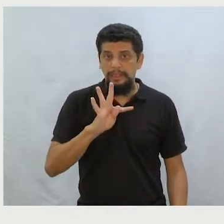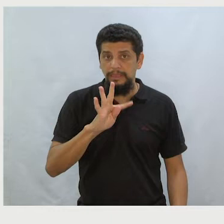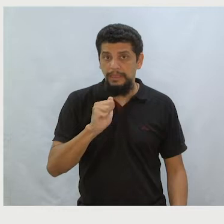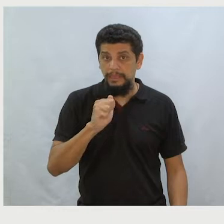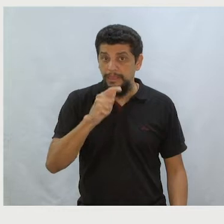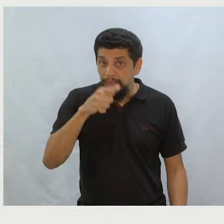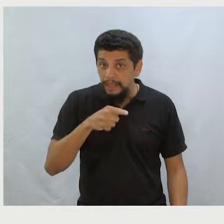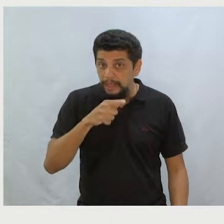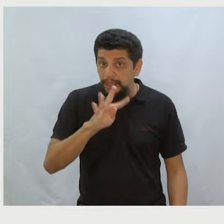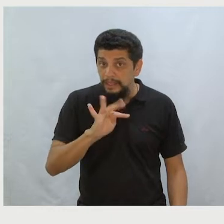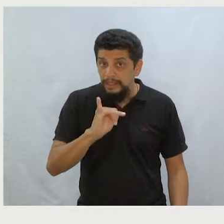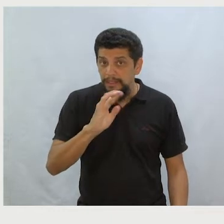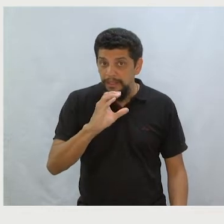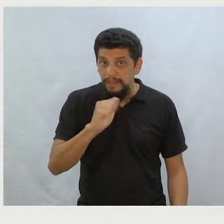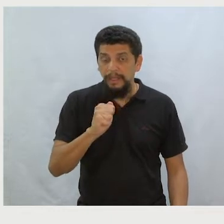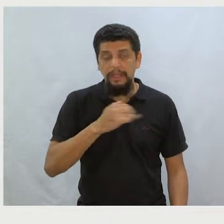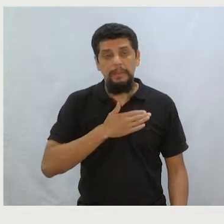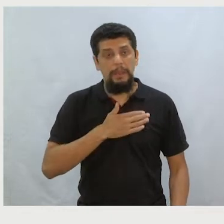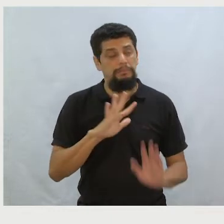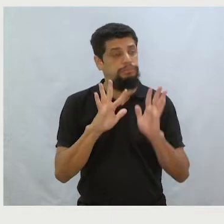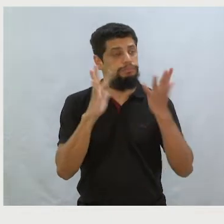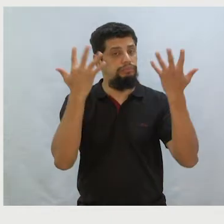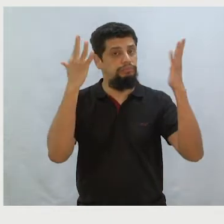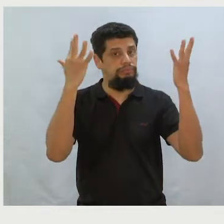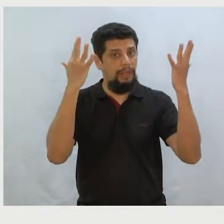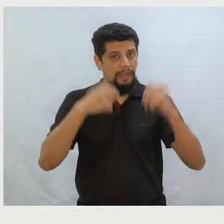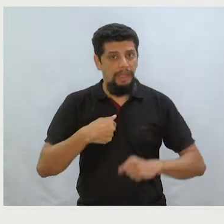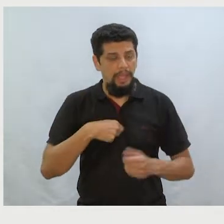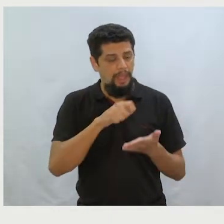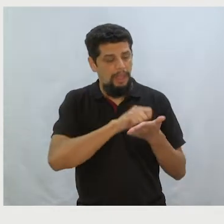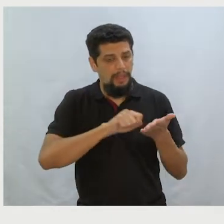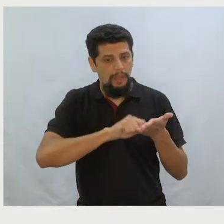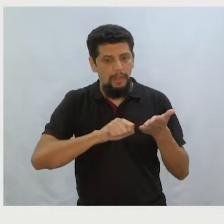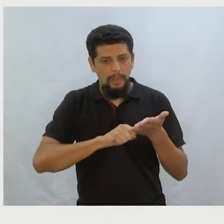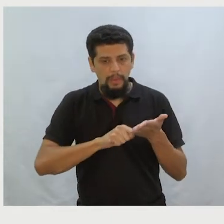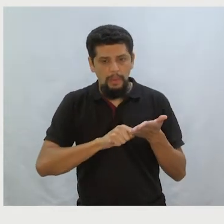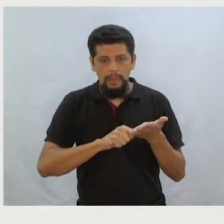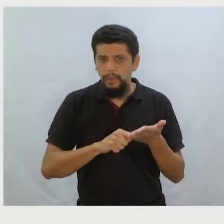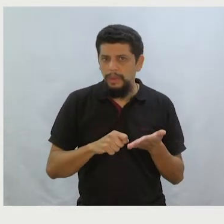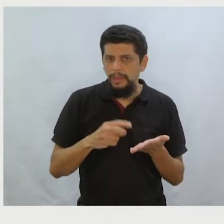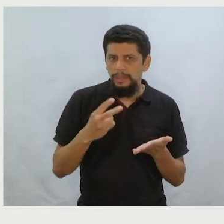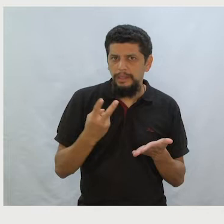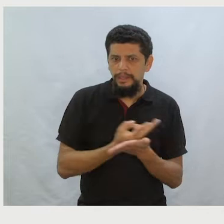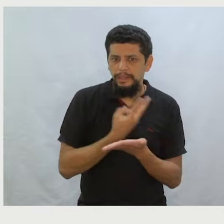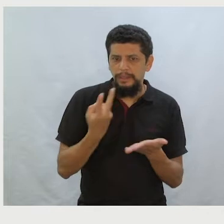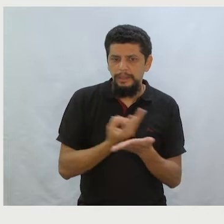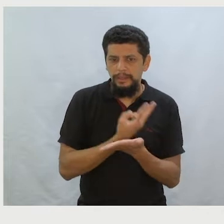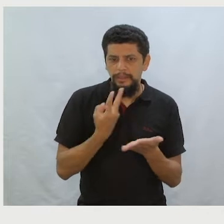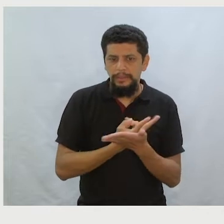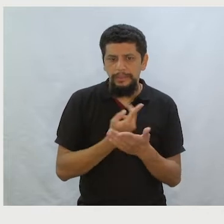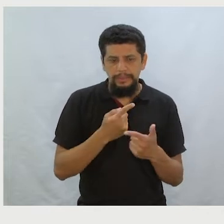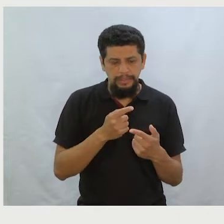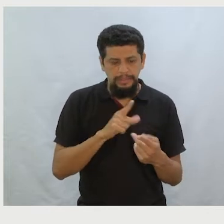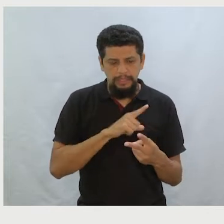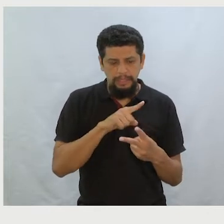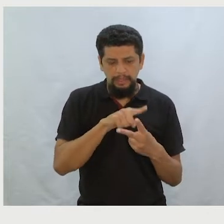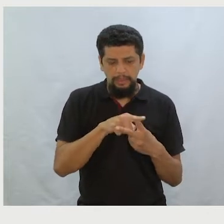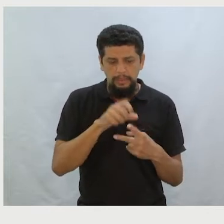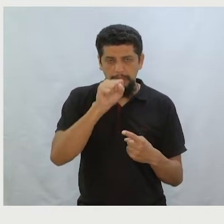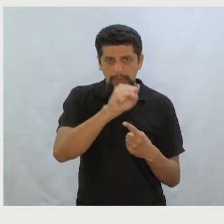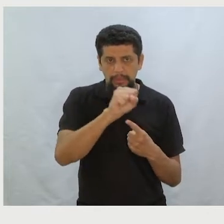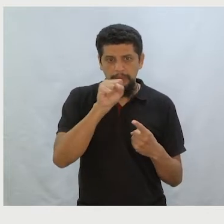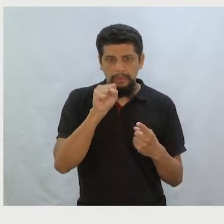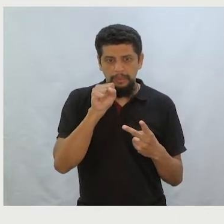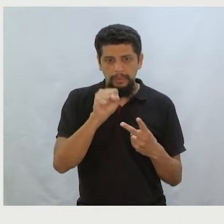tática e a minha comemoração eu escrevi com tanta empolgação que acabou saindo com dois s